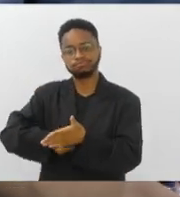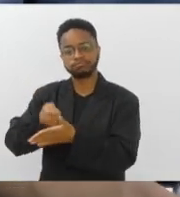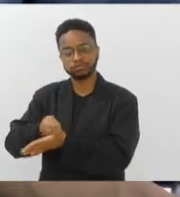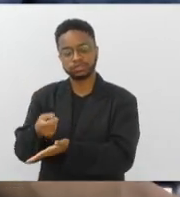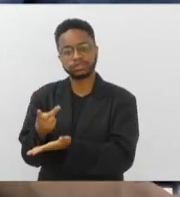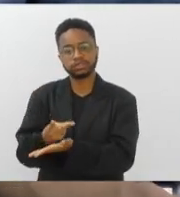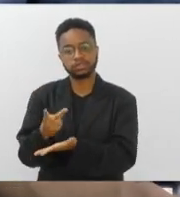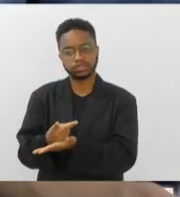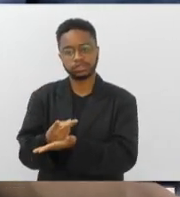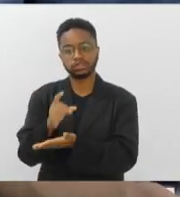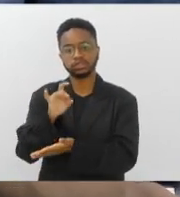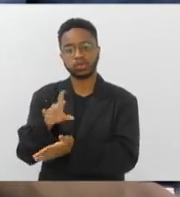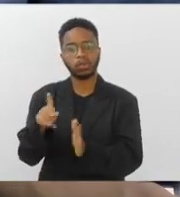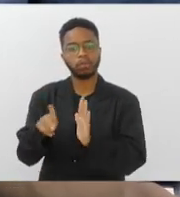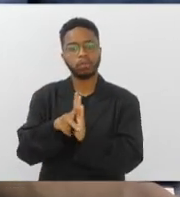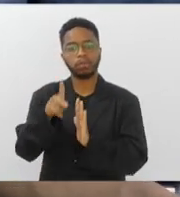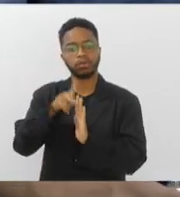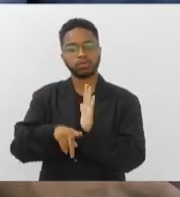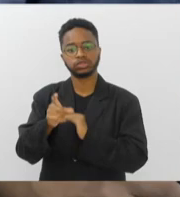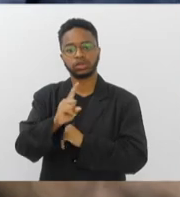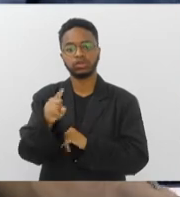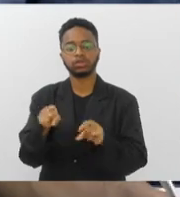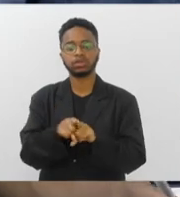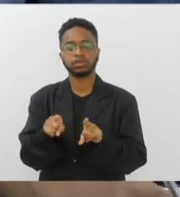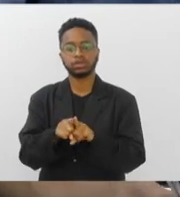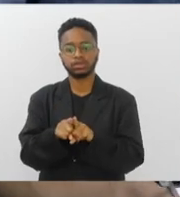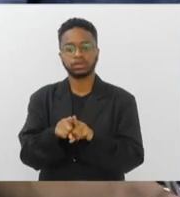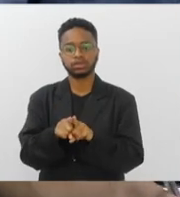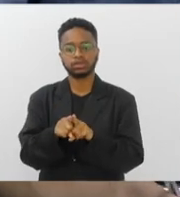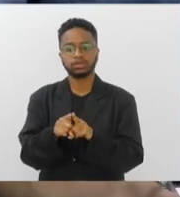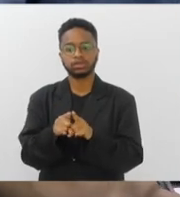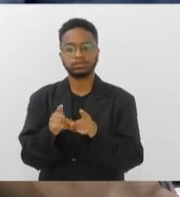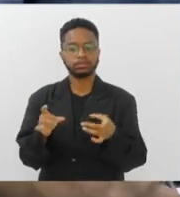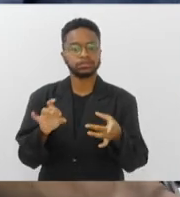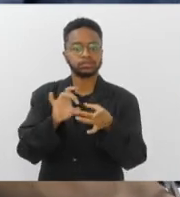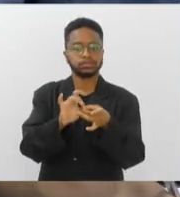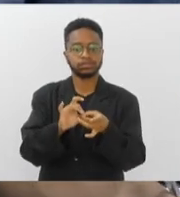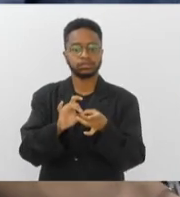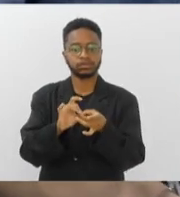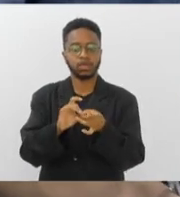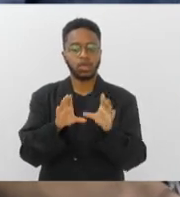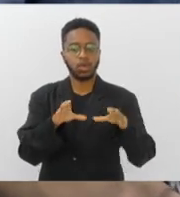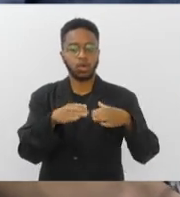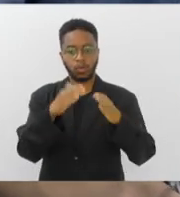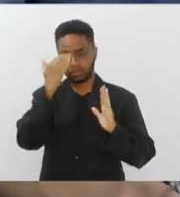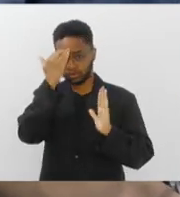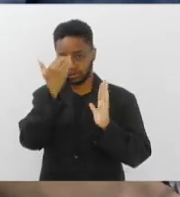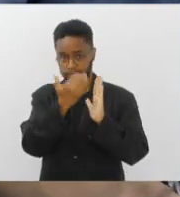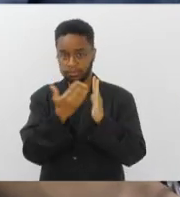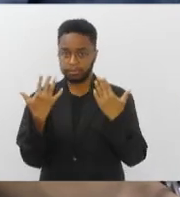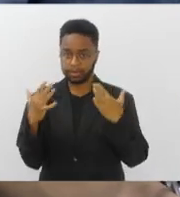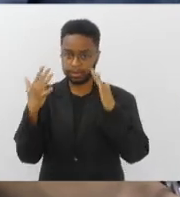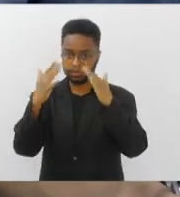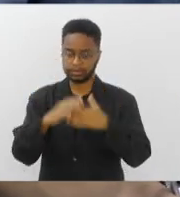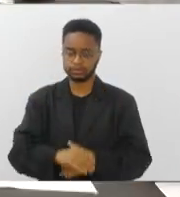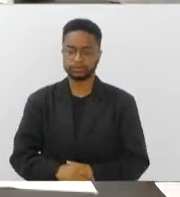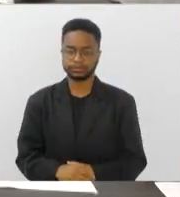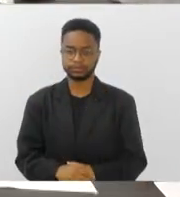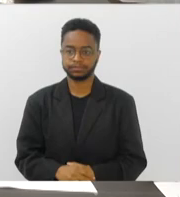não só nos seus próprios projetos, mas na parceira da comissão do cúmplice. Parabéns, vereadora. Muito